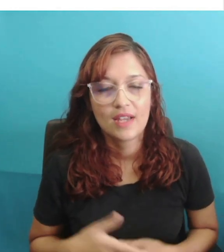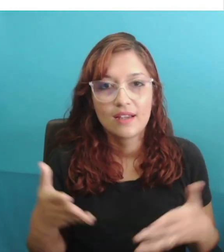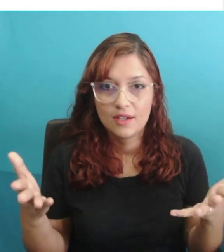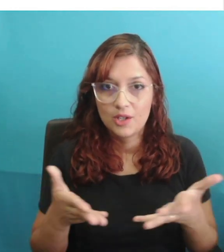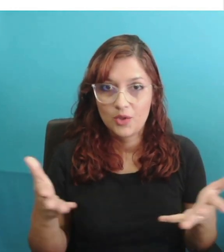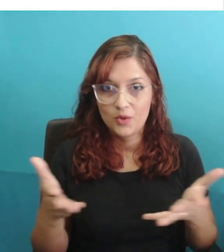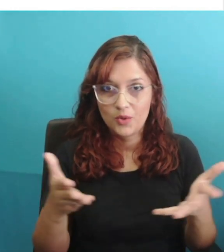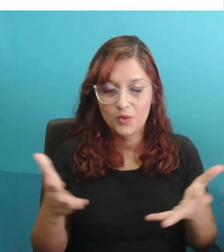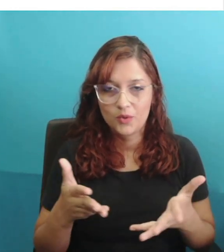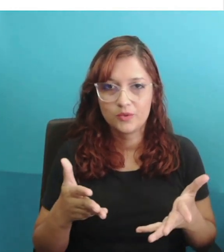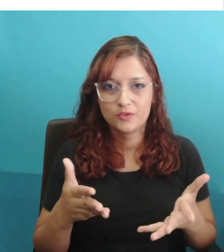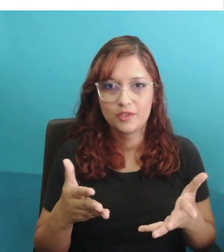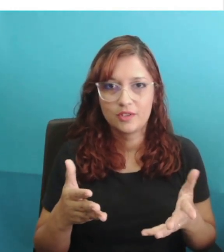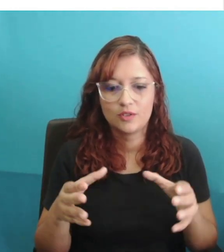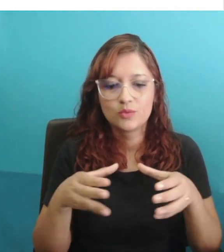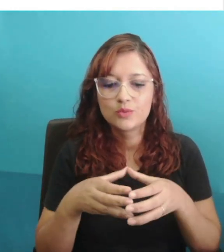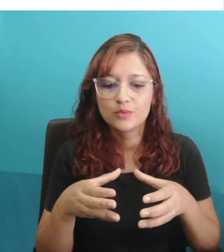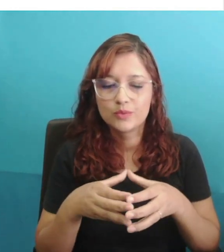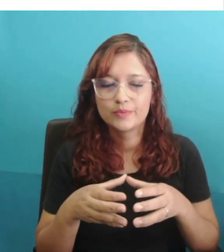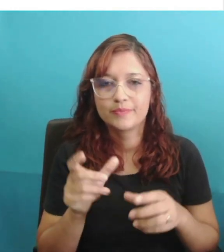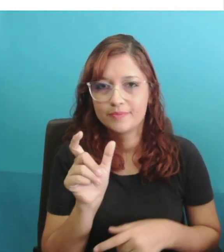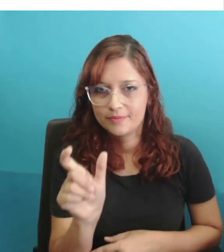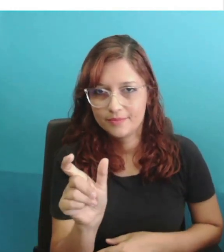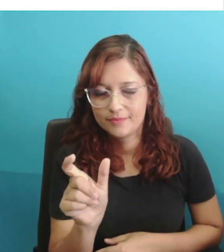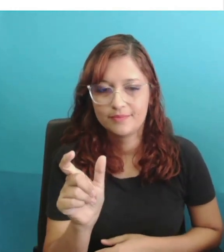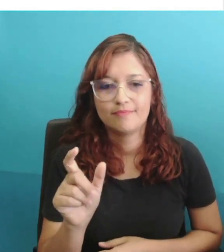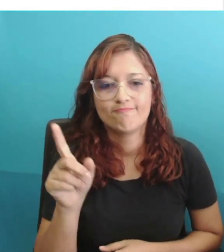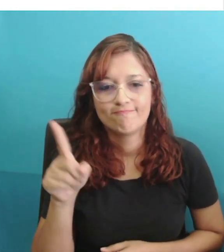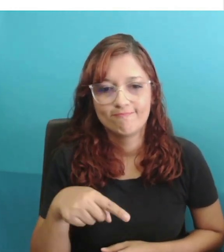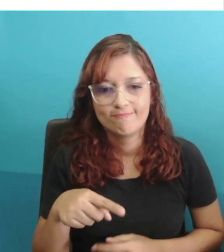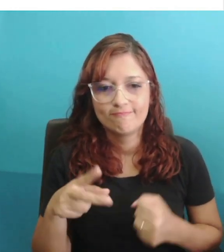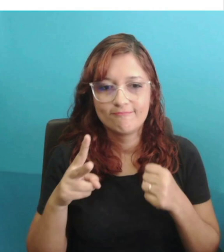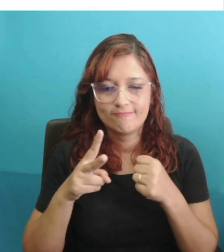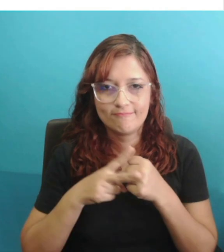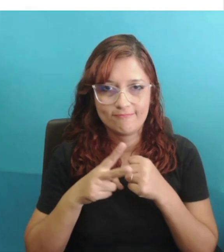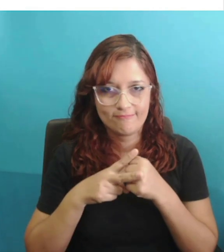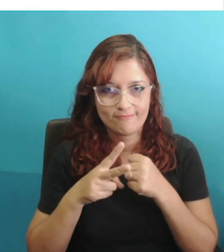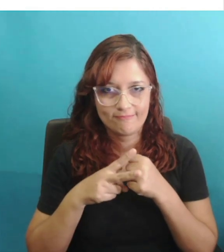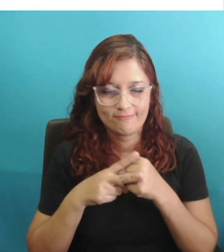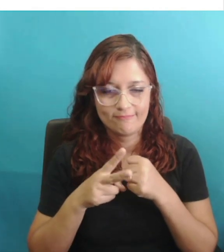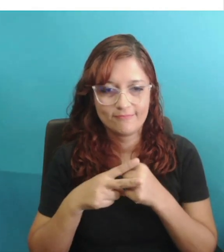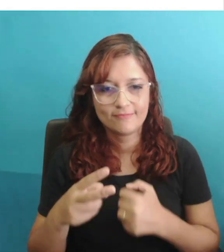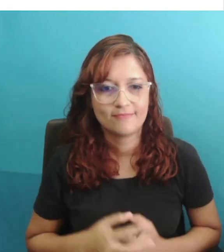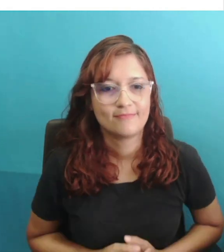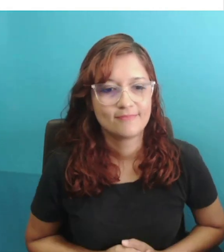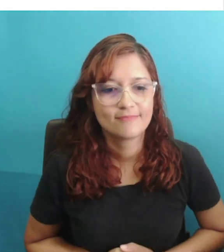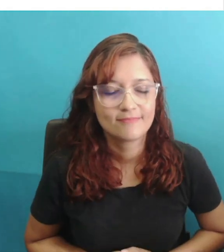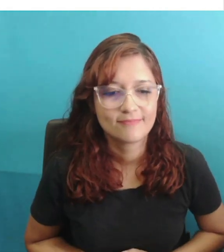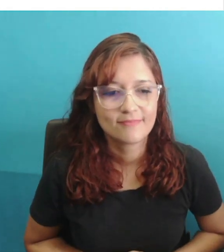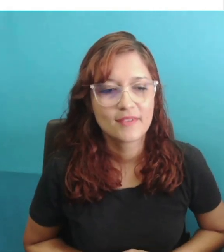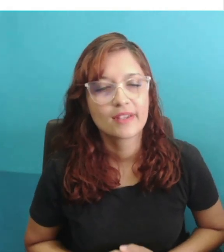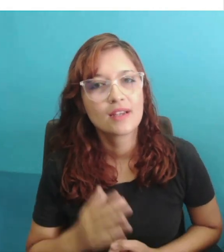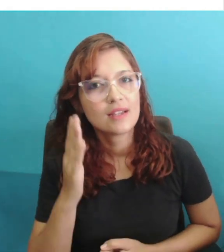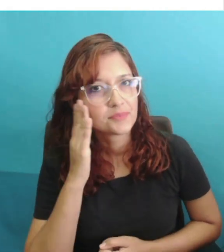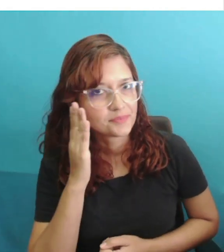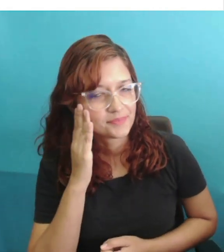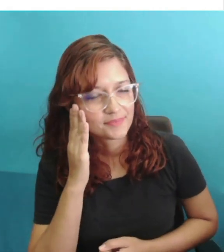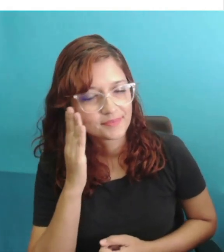Continuando o nosso curso, hoje vamos falar sobre a classe verbo.